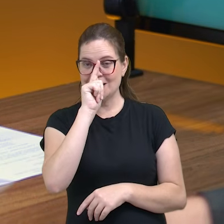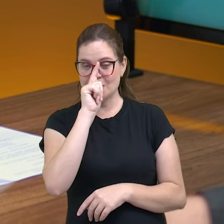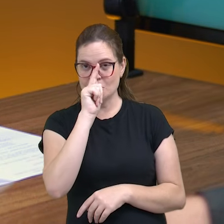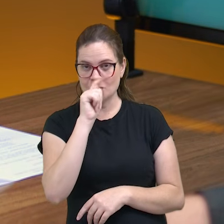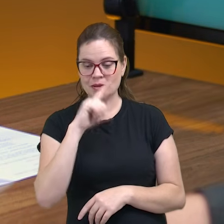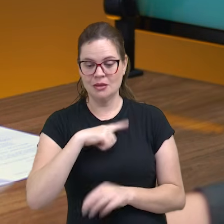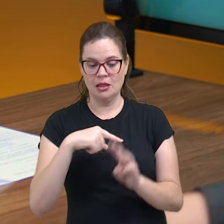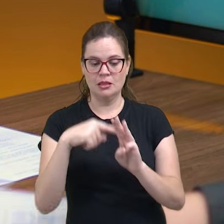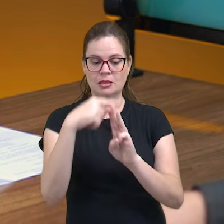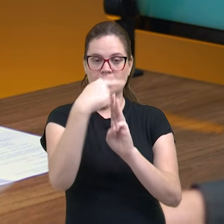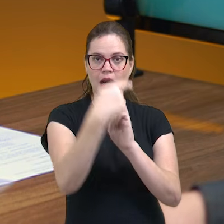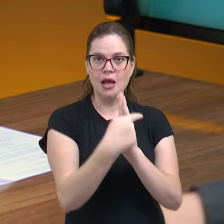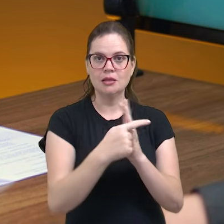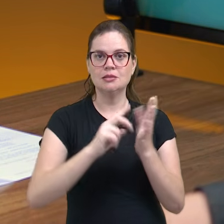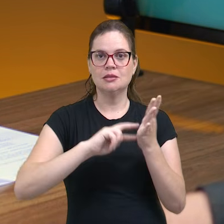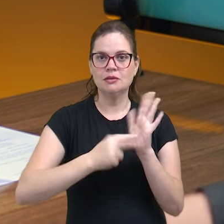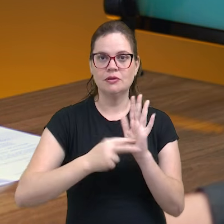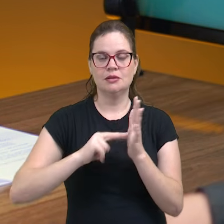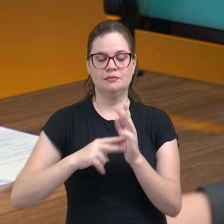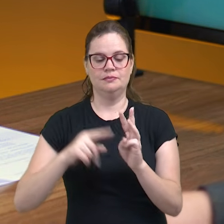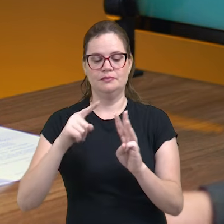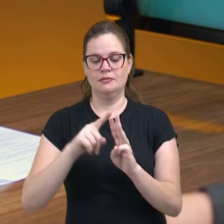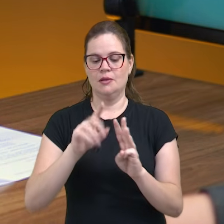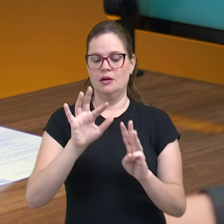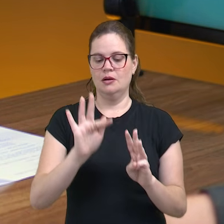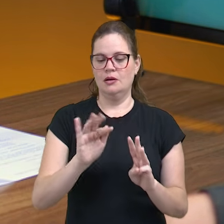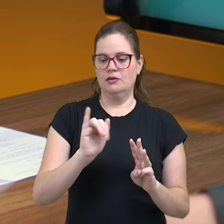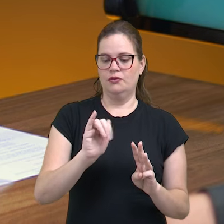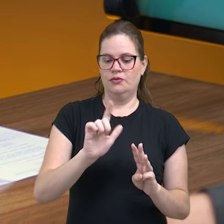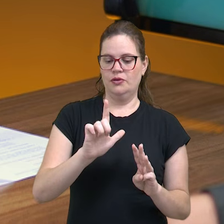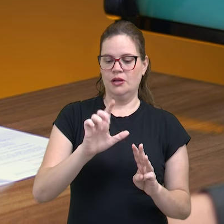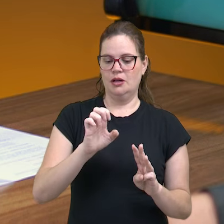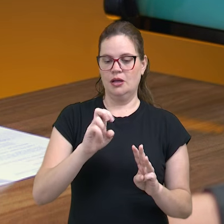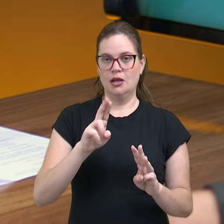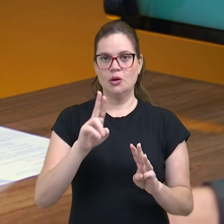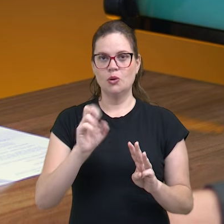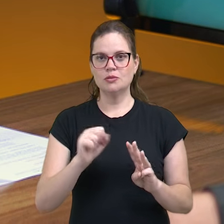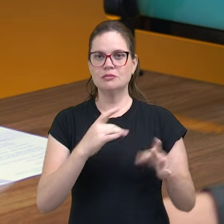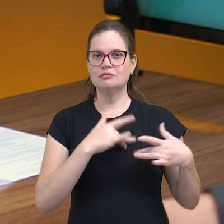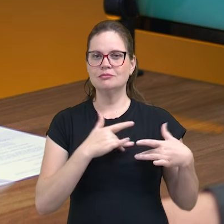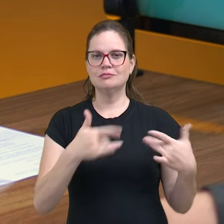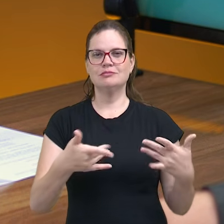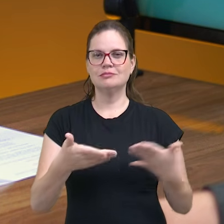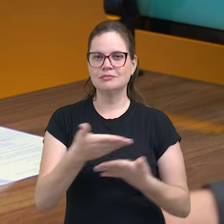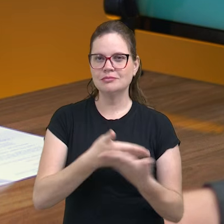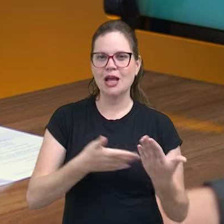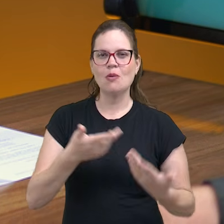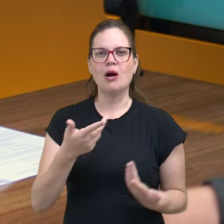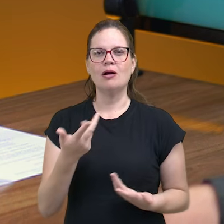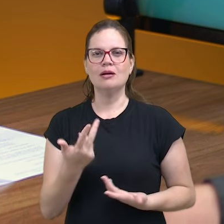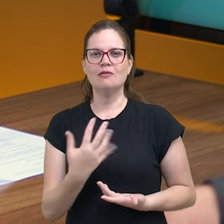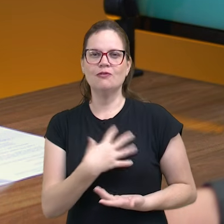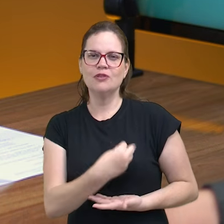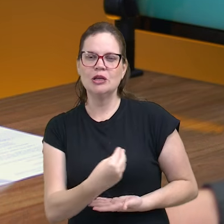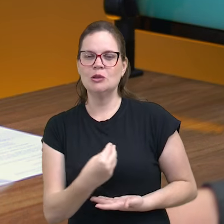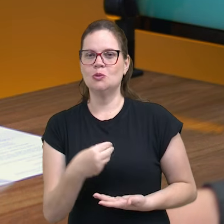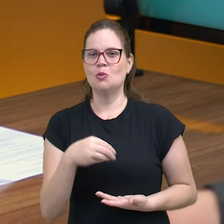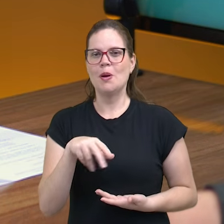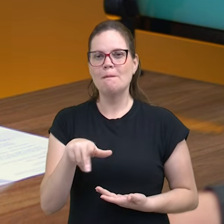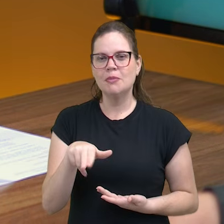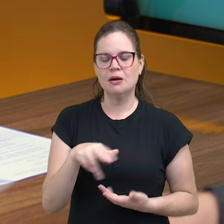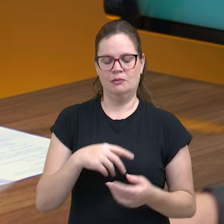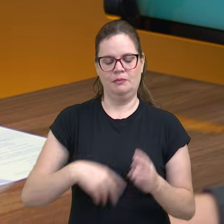tem 3 palavras ali. Você tem o phileos, que está ligado à filantropia, né? O amor ali, filho, né?